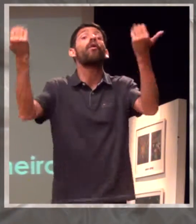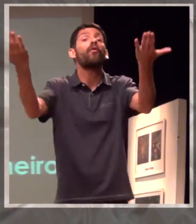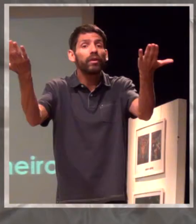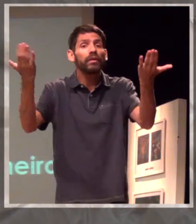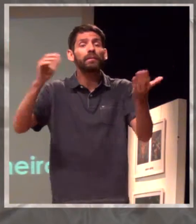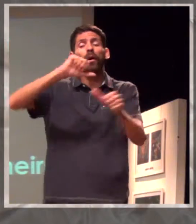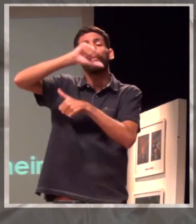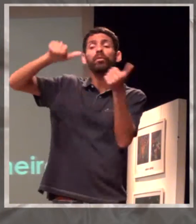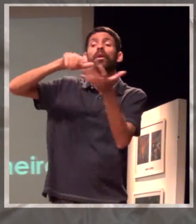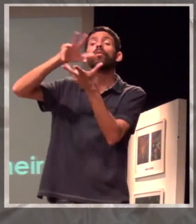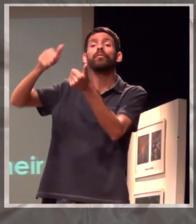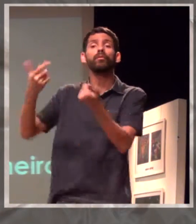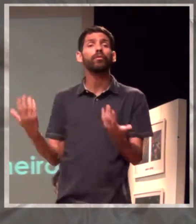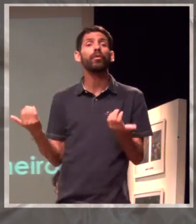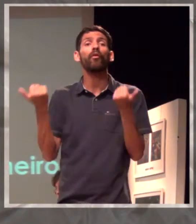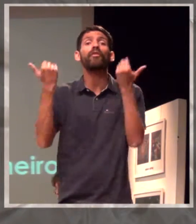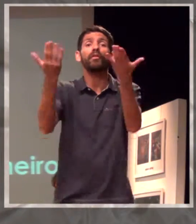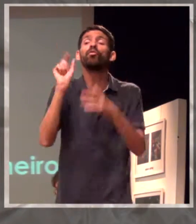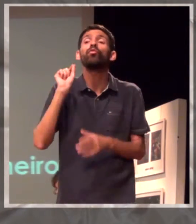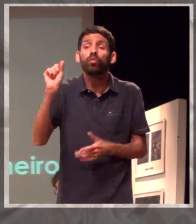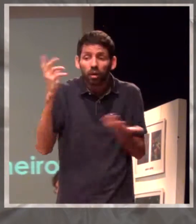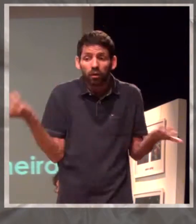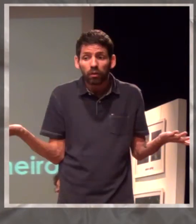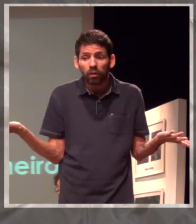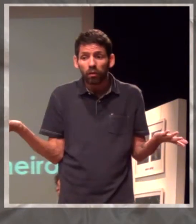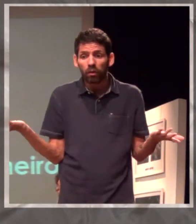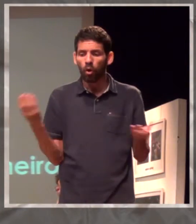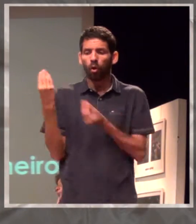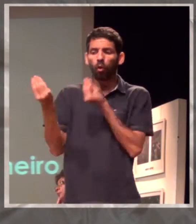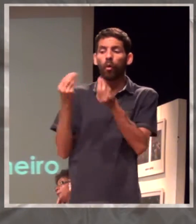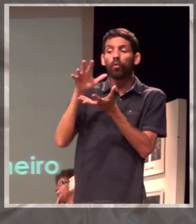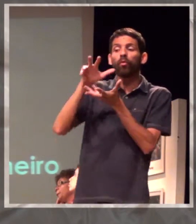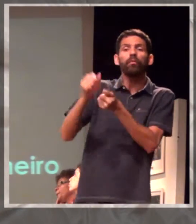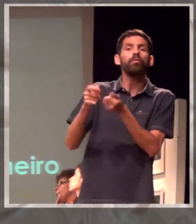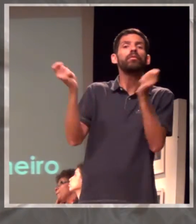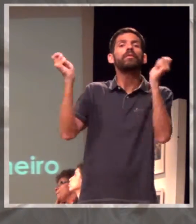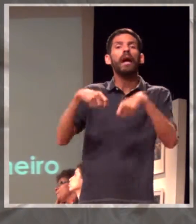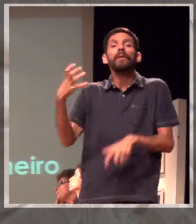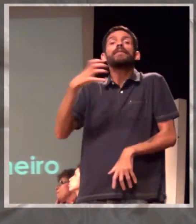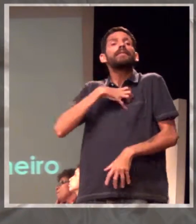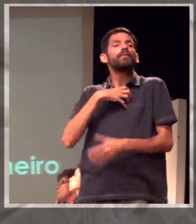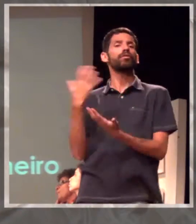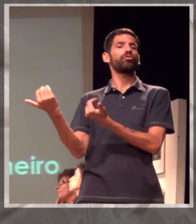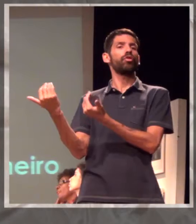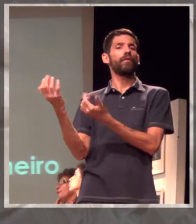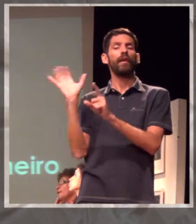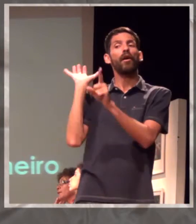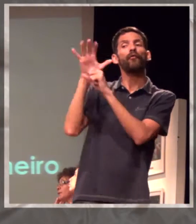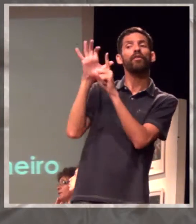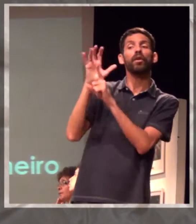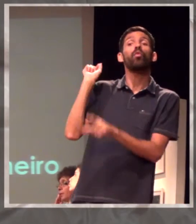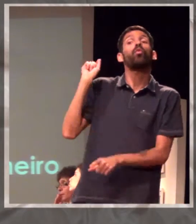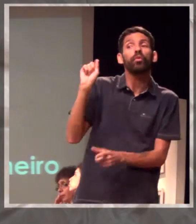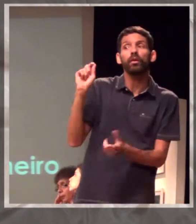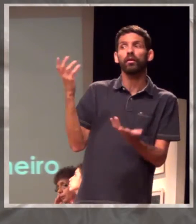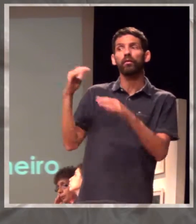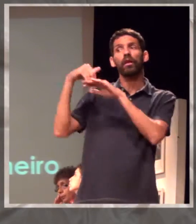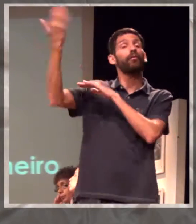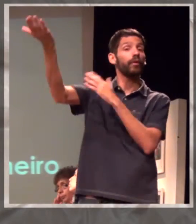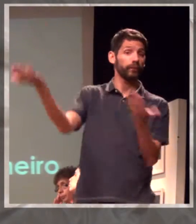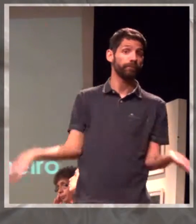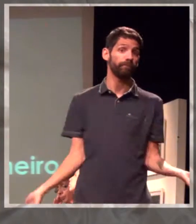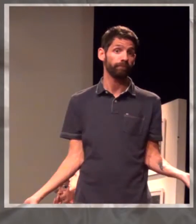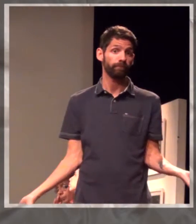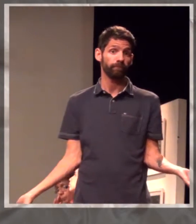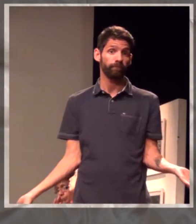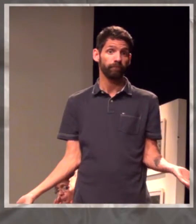para transformar esse mundo, né? O quanto que esse mundo pode ser afetado por esse jovem que está saindo da escola,